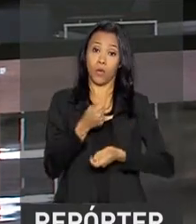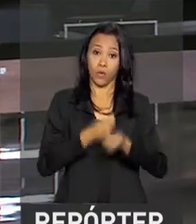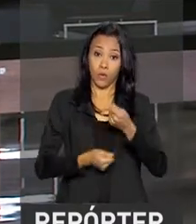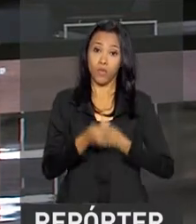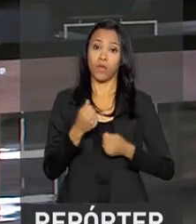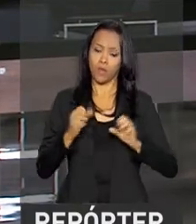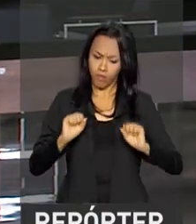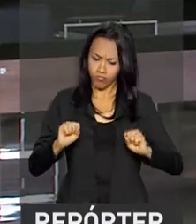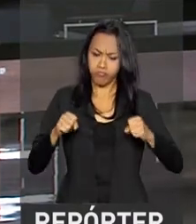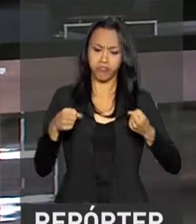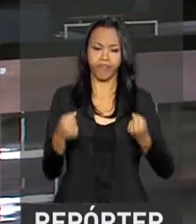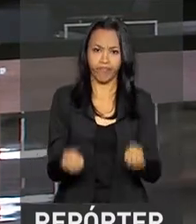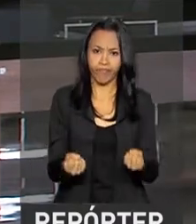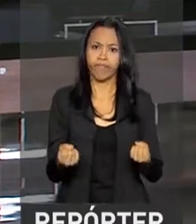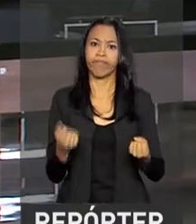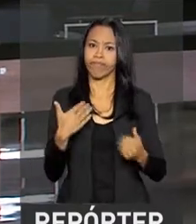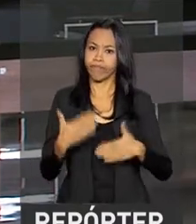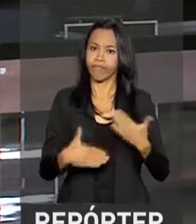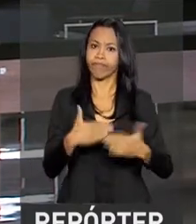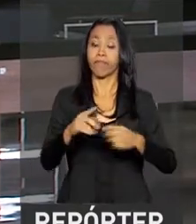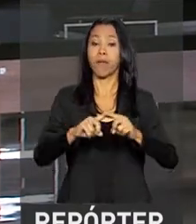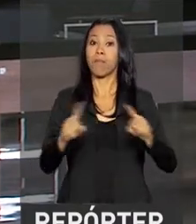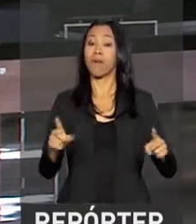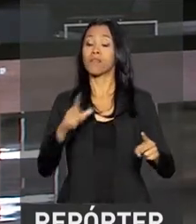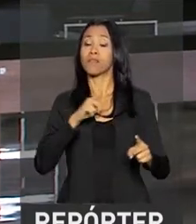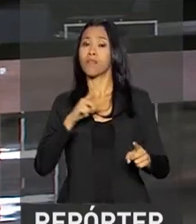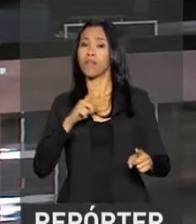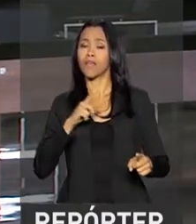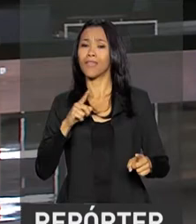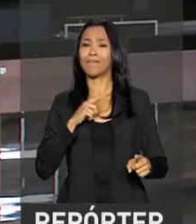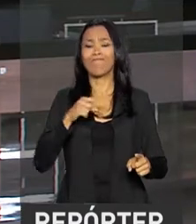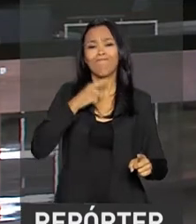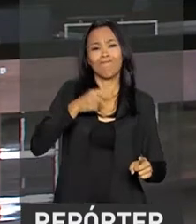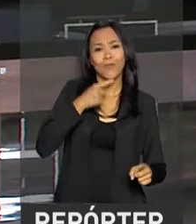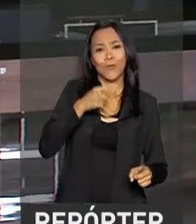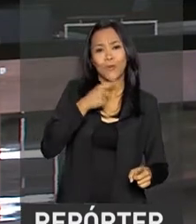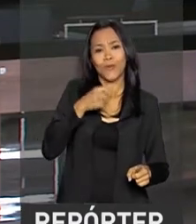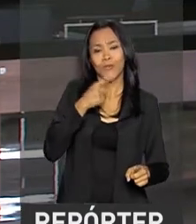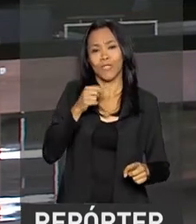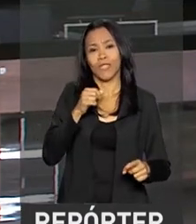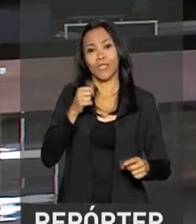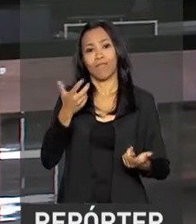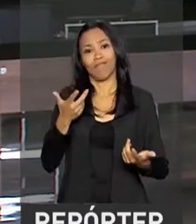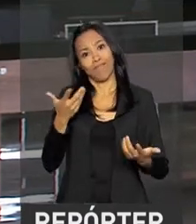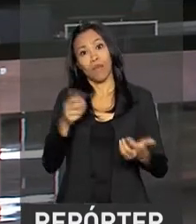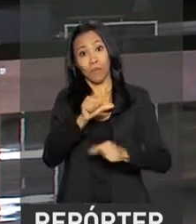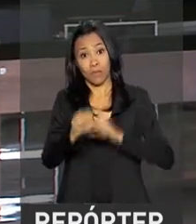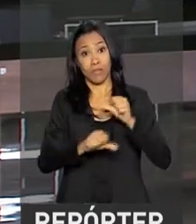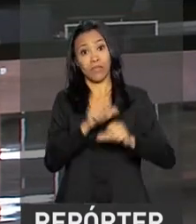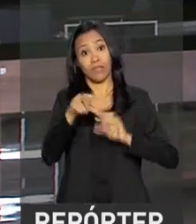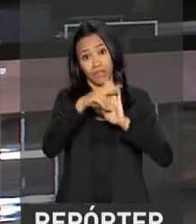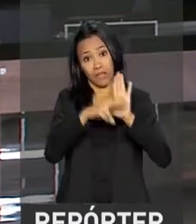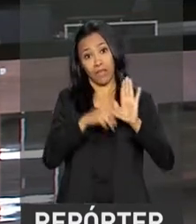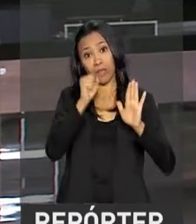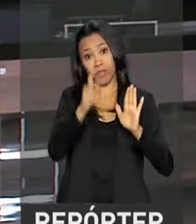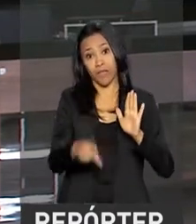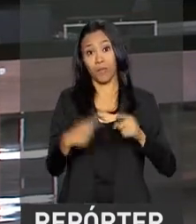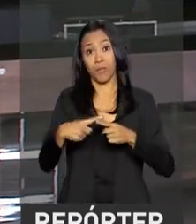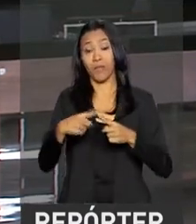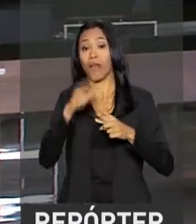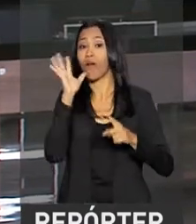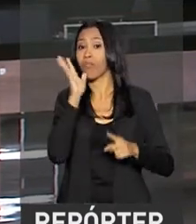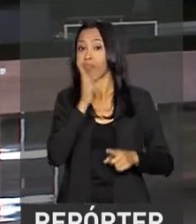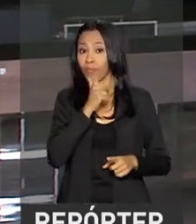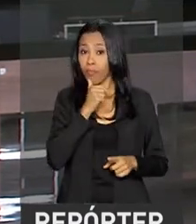mas que a incerteza em relação à reforma da previdência está prejudicando a manutenção dos avanços obtidos